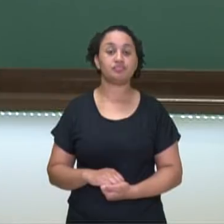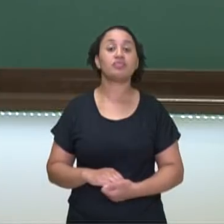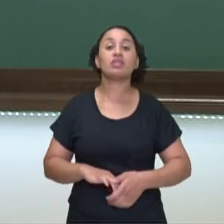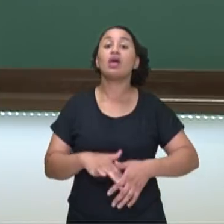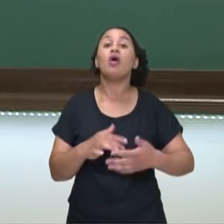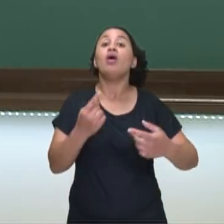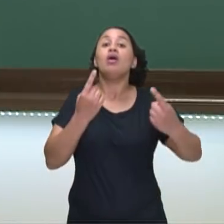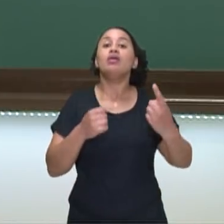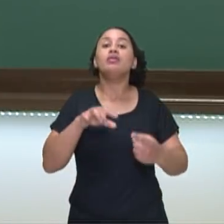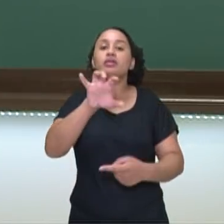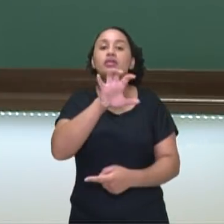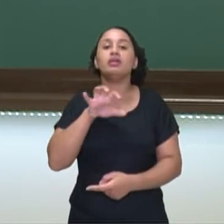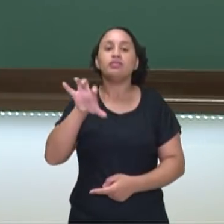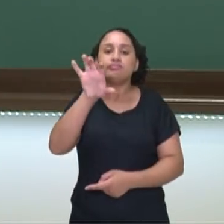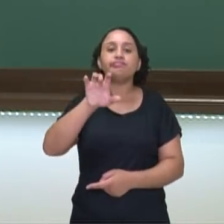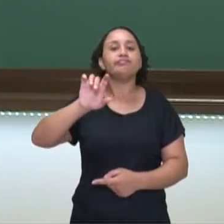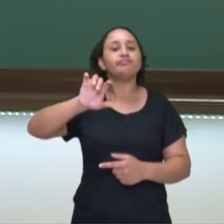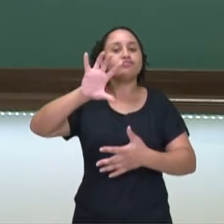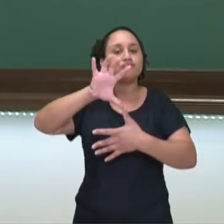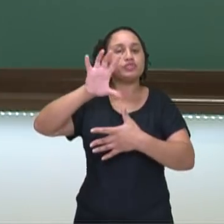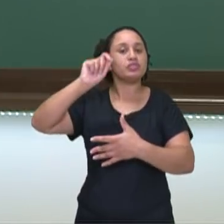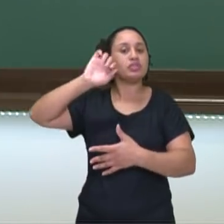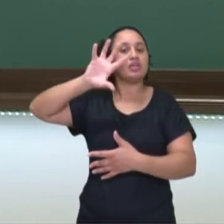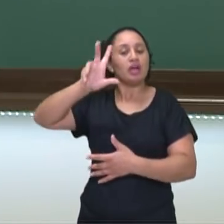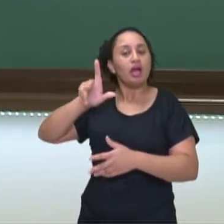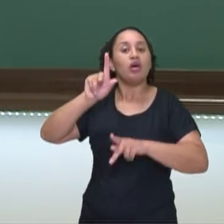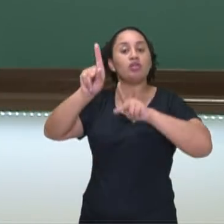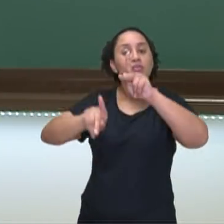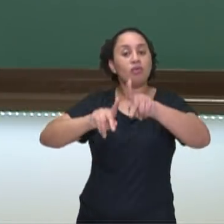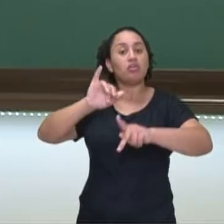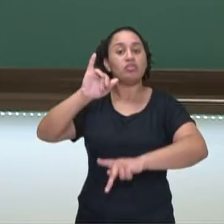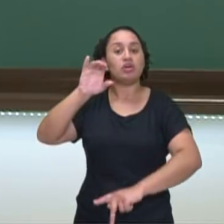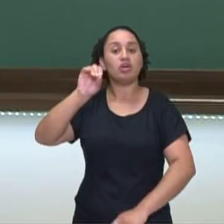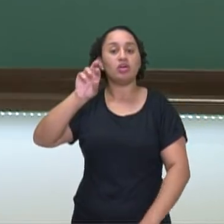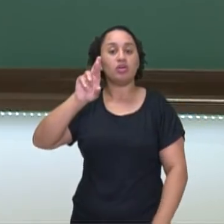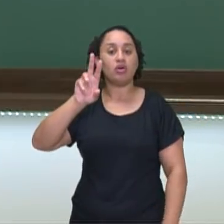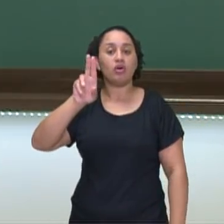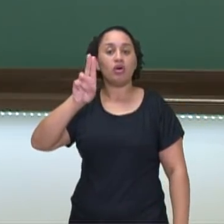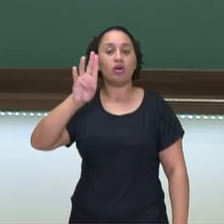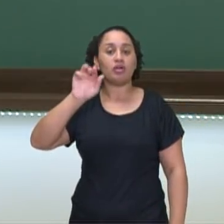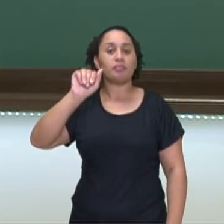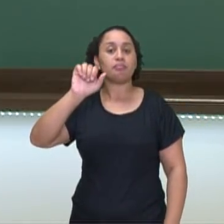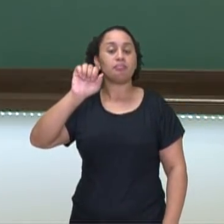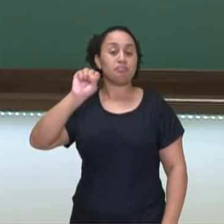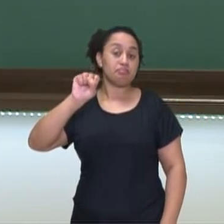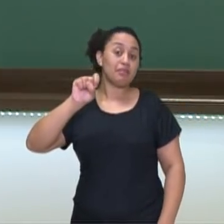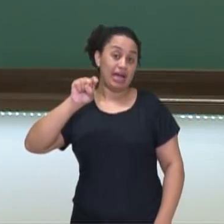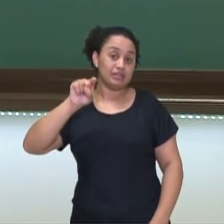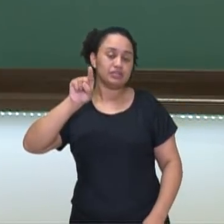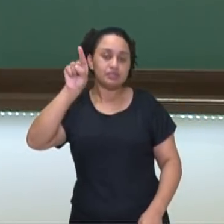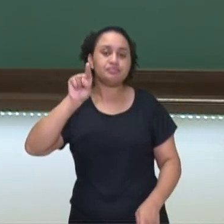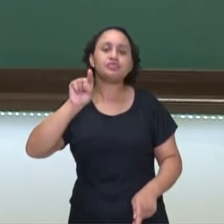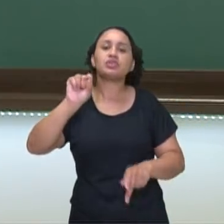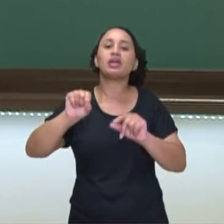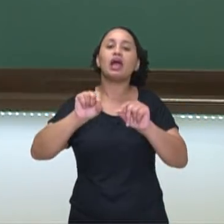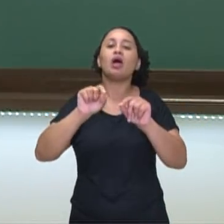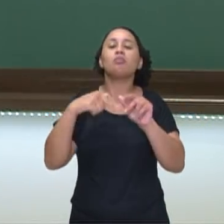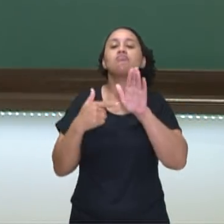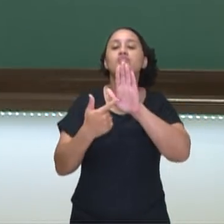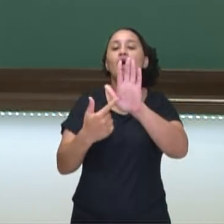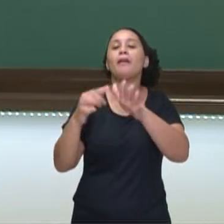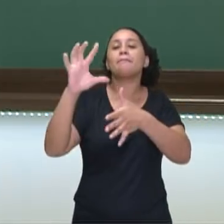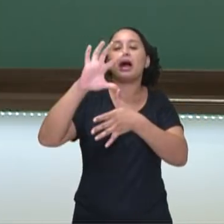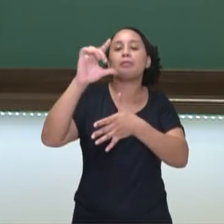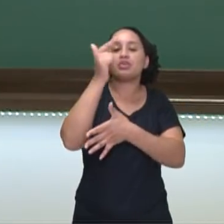qual a região do continente africano dominado pelos povos iorubás? Eu trouxe até um mapa para você para facilitar o entendimento, caso